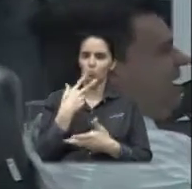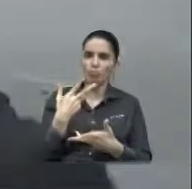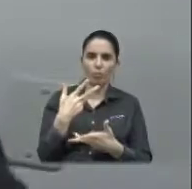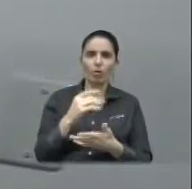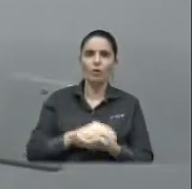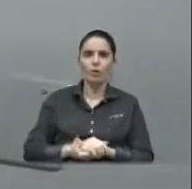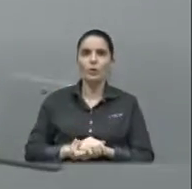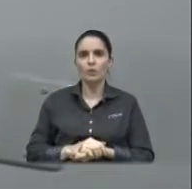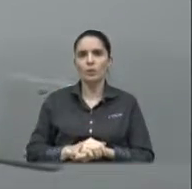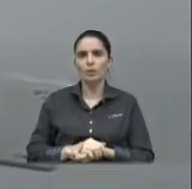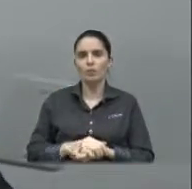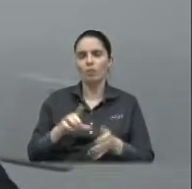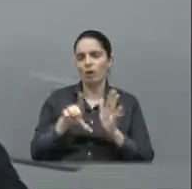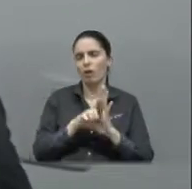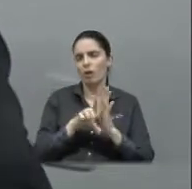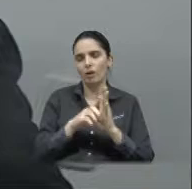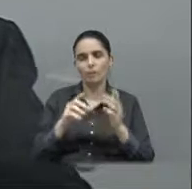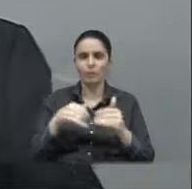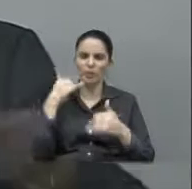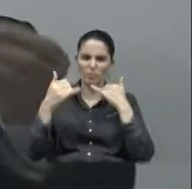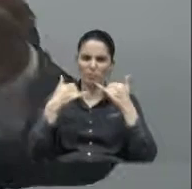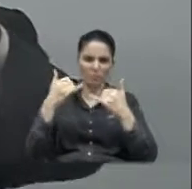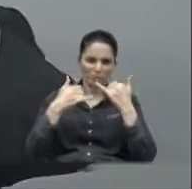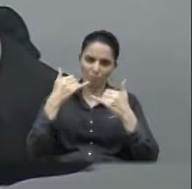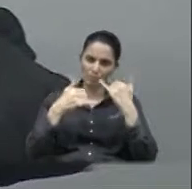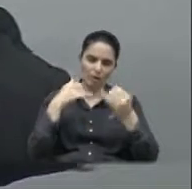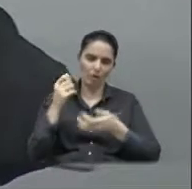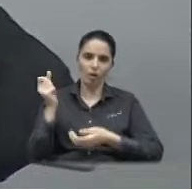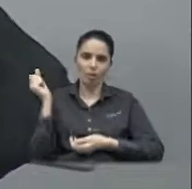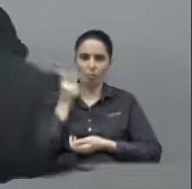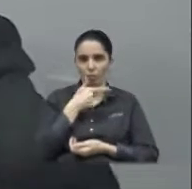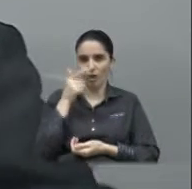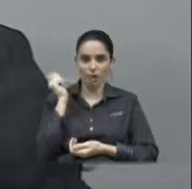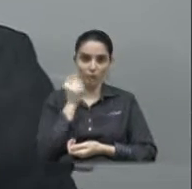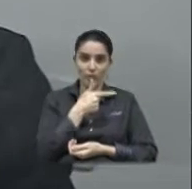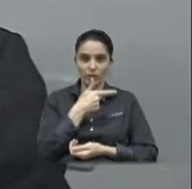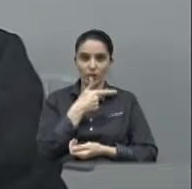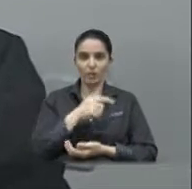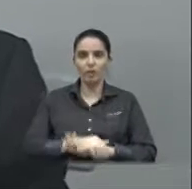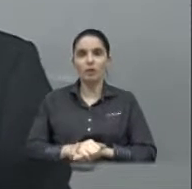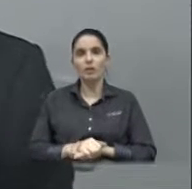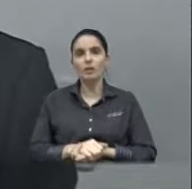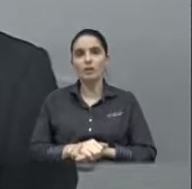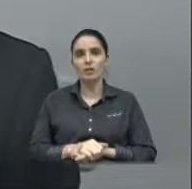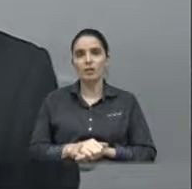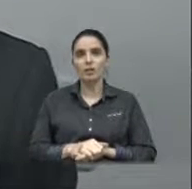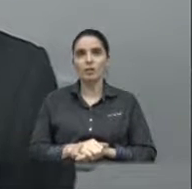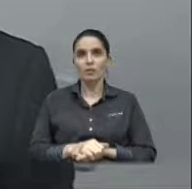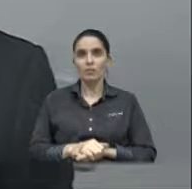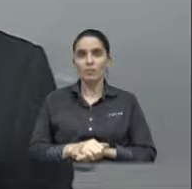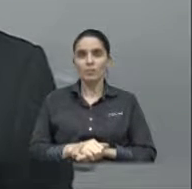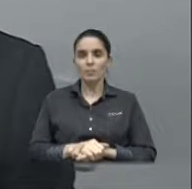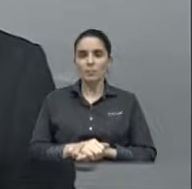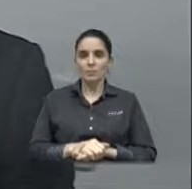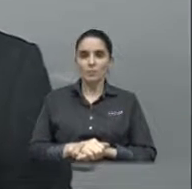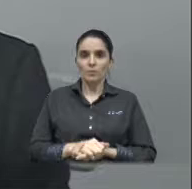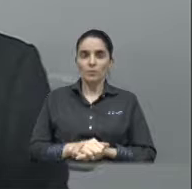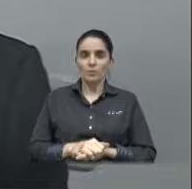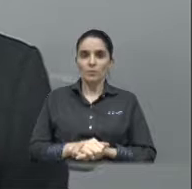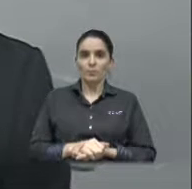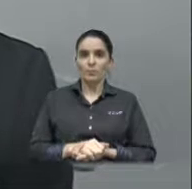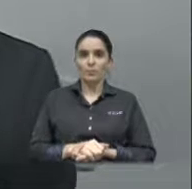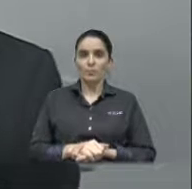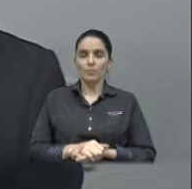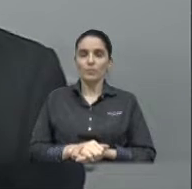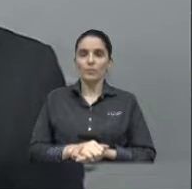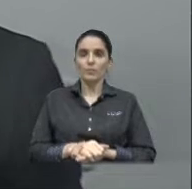antevendo essa lei sua. Mas é brincadeira, eu quero cumprimentar ele que é pelo seu projeto. Doutor